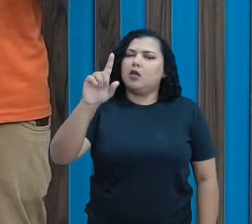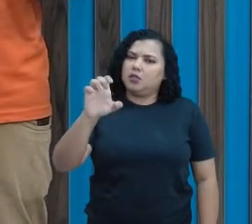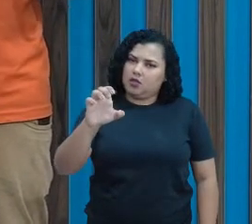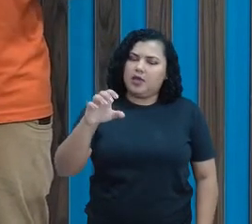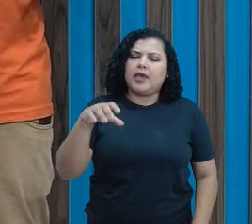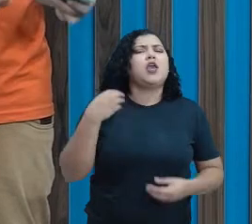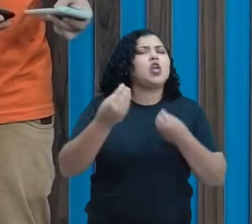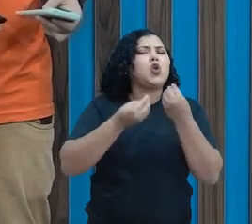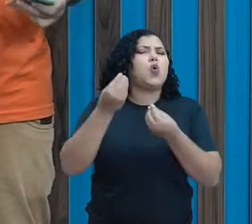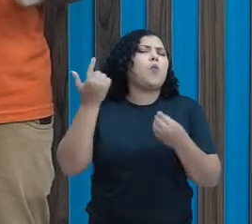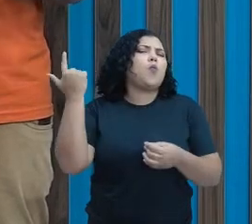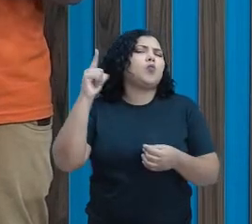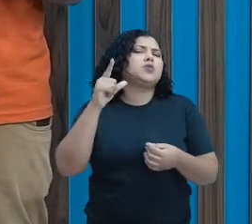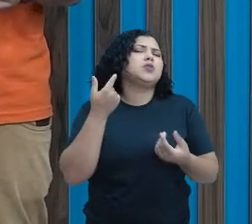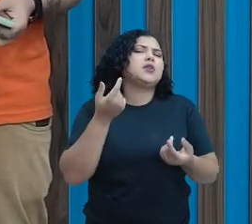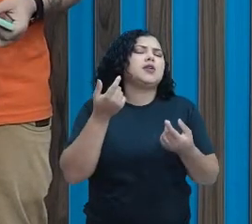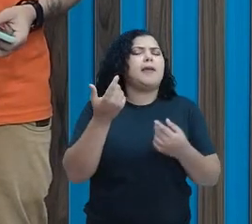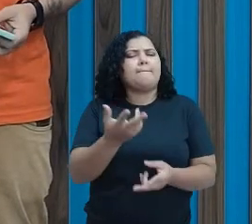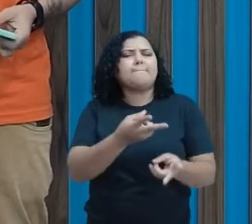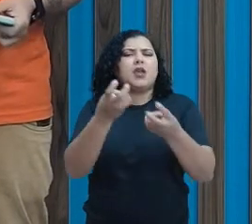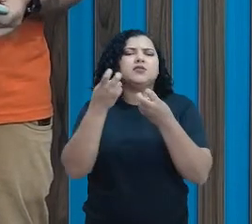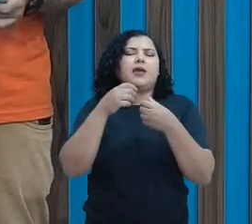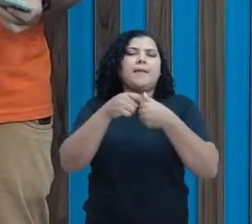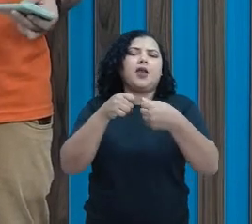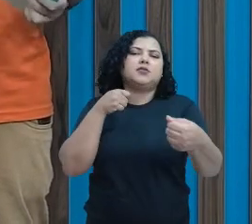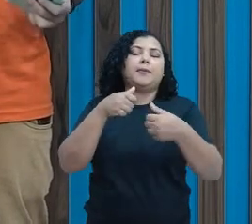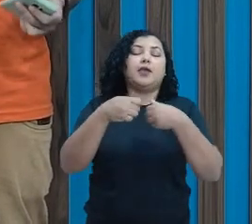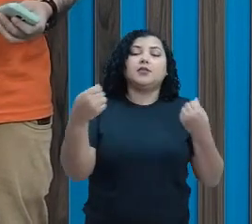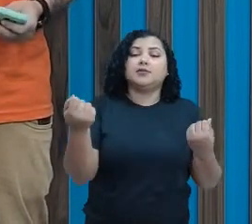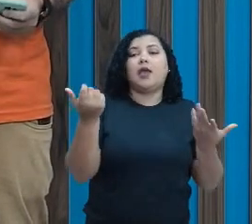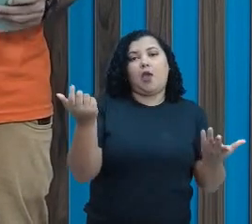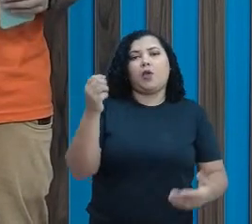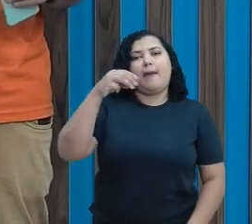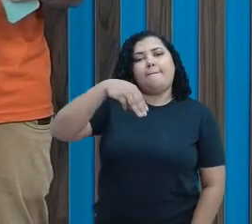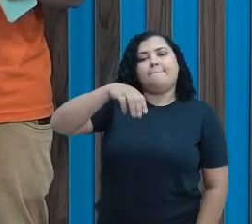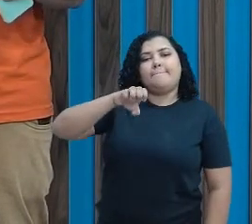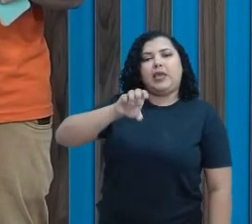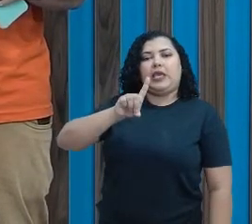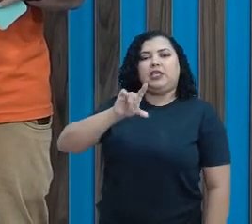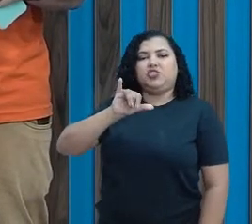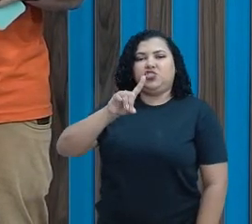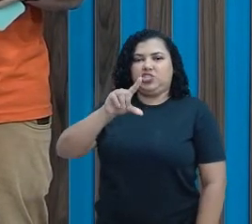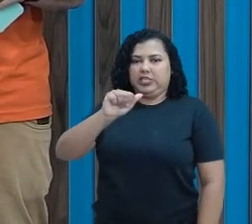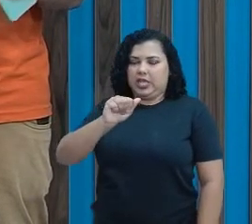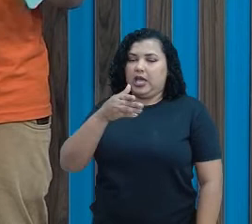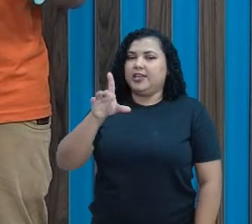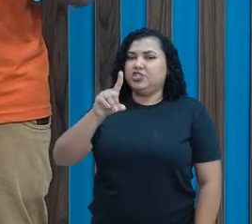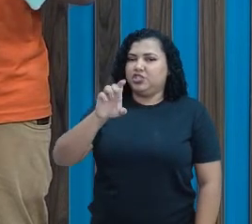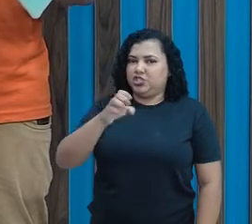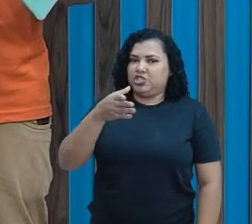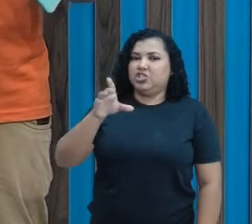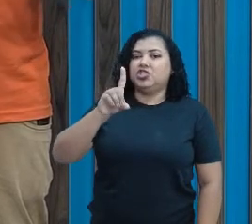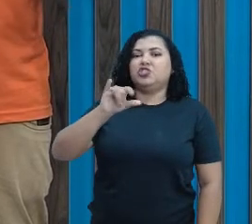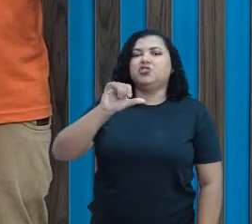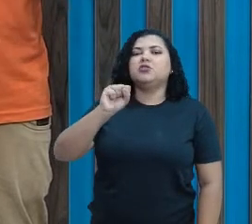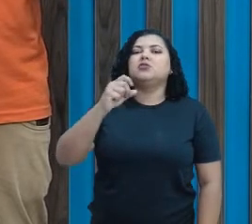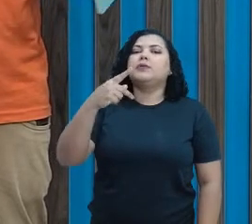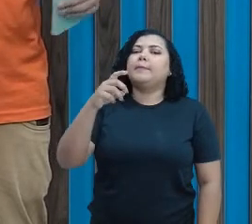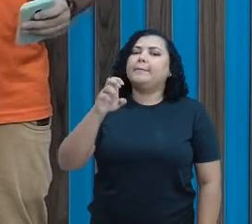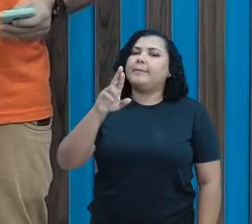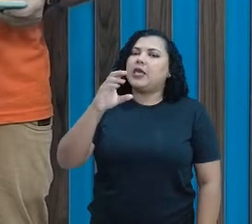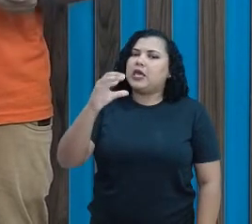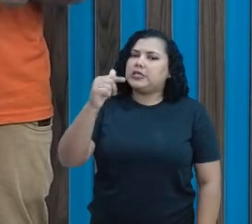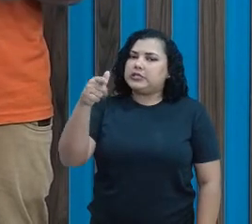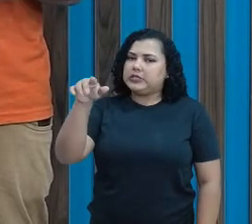de dispersão. As medidas de dispersão, como o nome já sugere, você vai trabalhar um pouco como é que esses dados estão espalhados